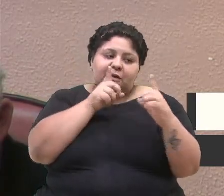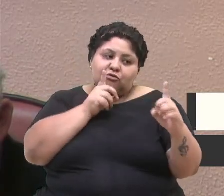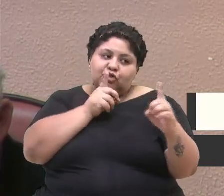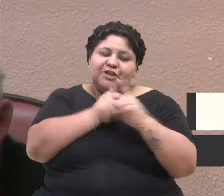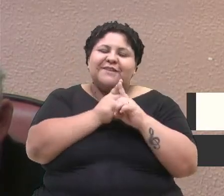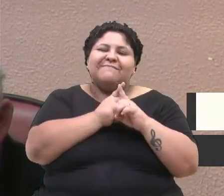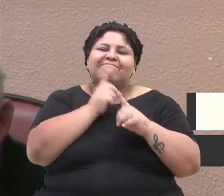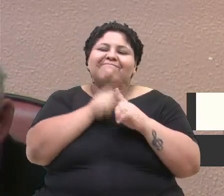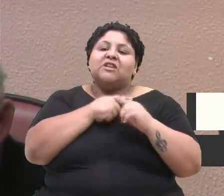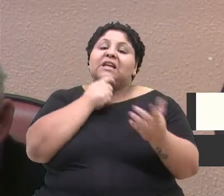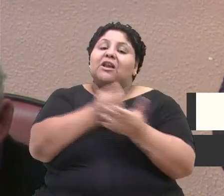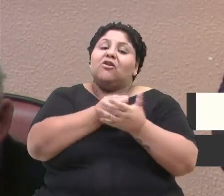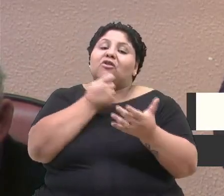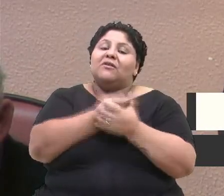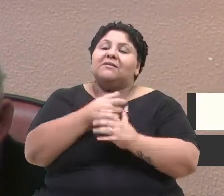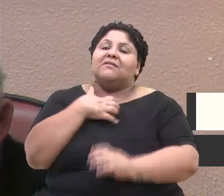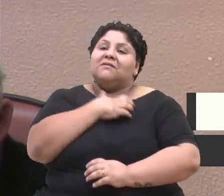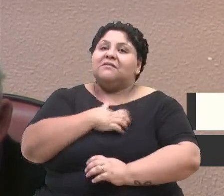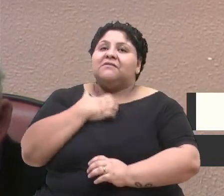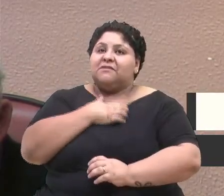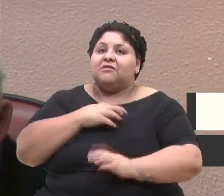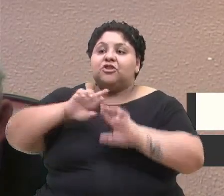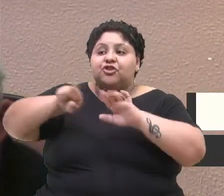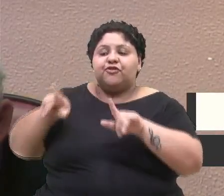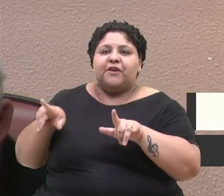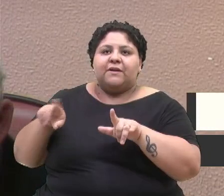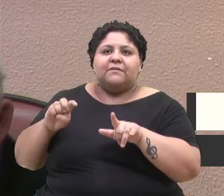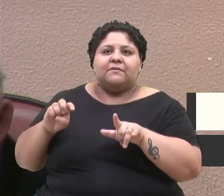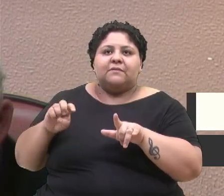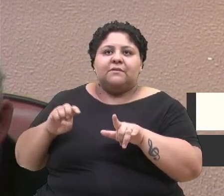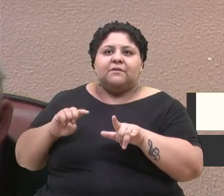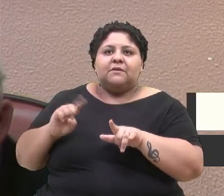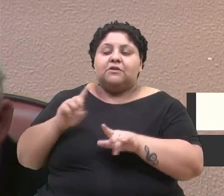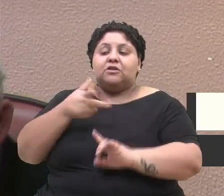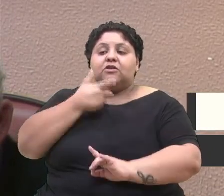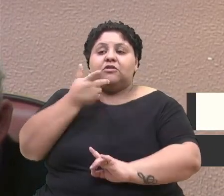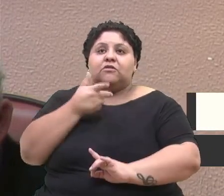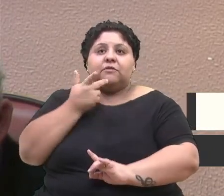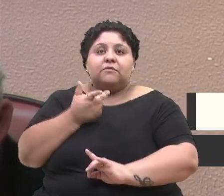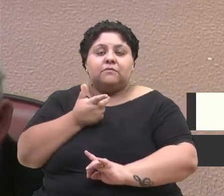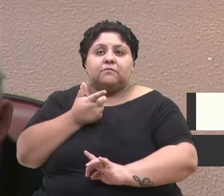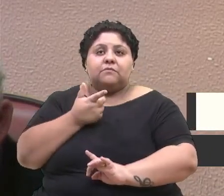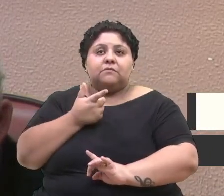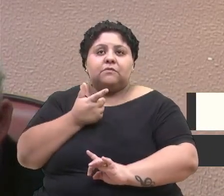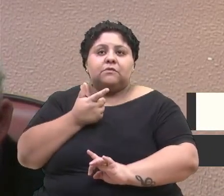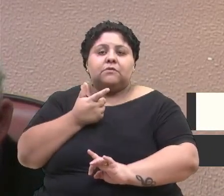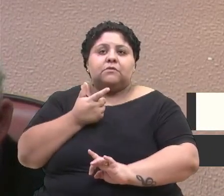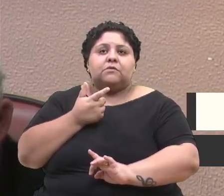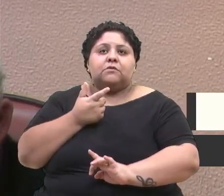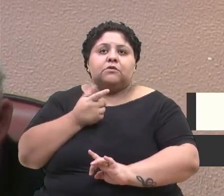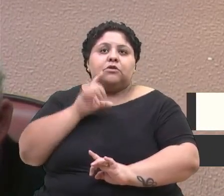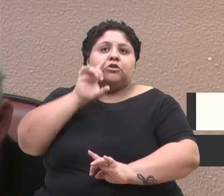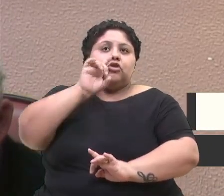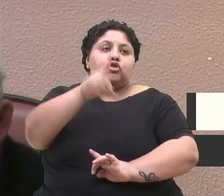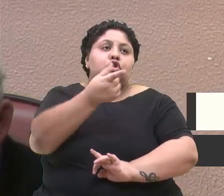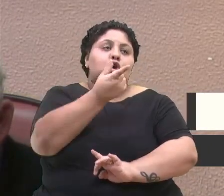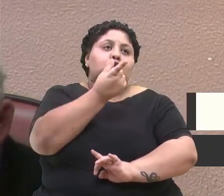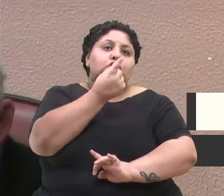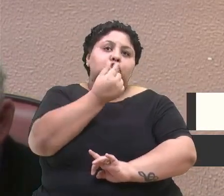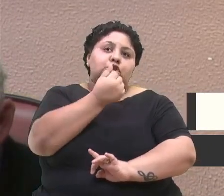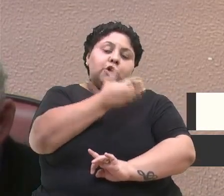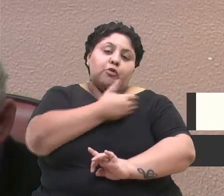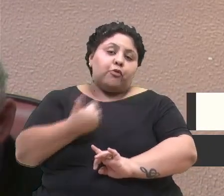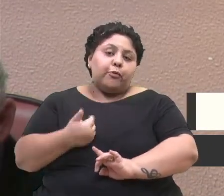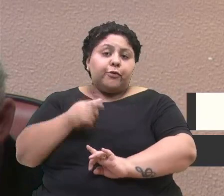foi lutado de uma forma diferenciada. Não estamos dizendo que tem que ser, vai ser só dinheiro, recurso público.